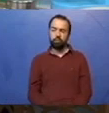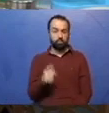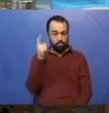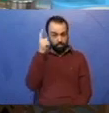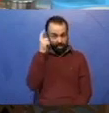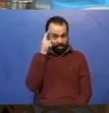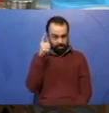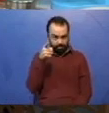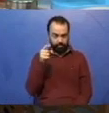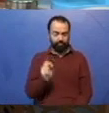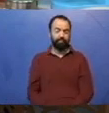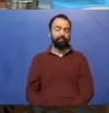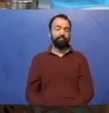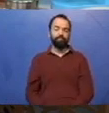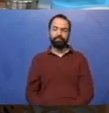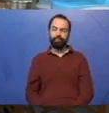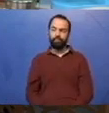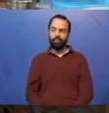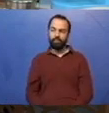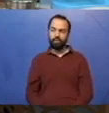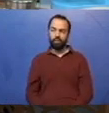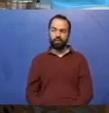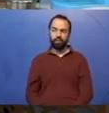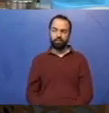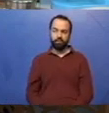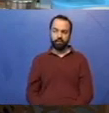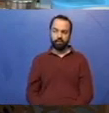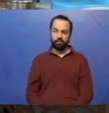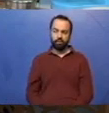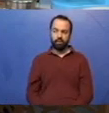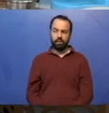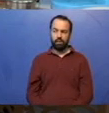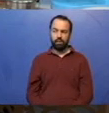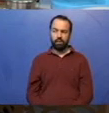aí para você responder. Isto.